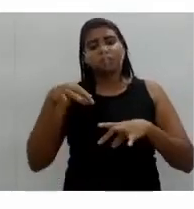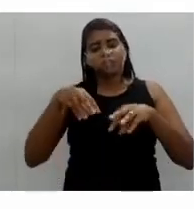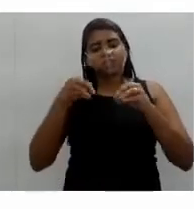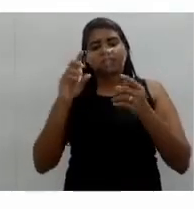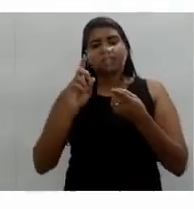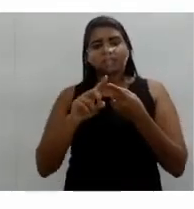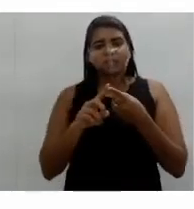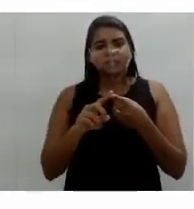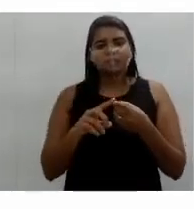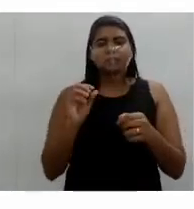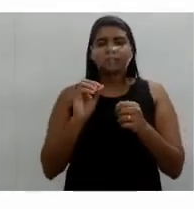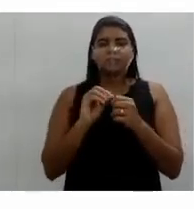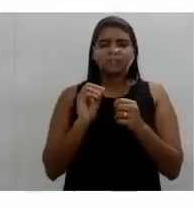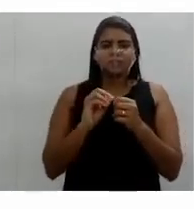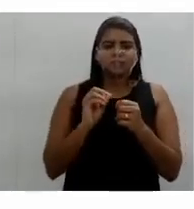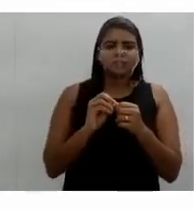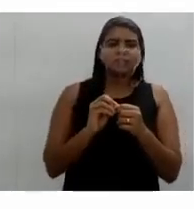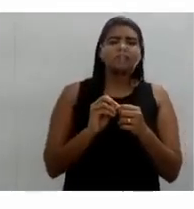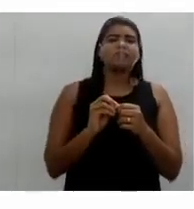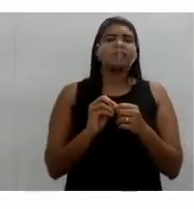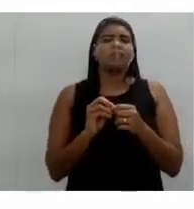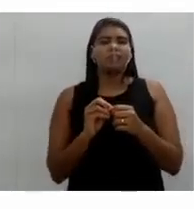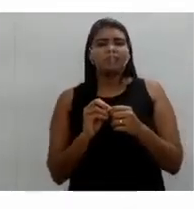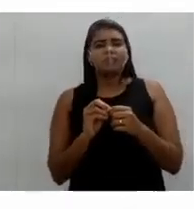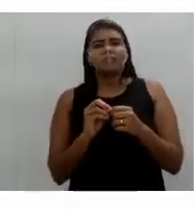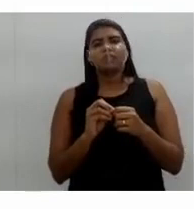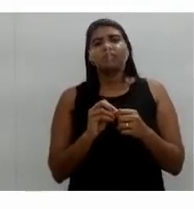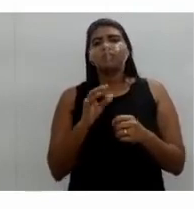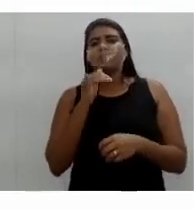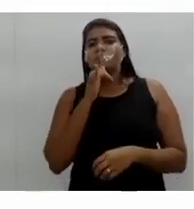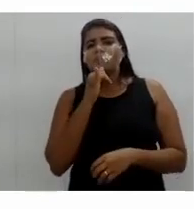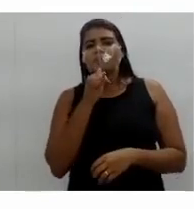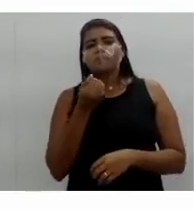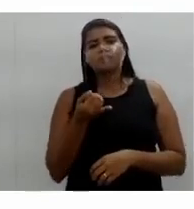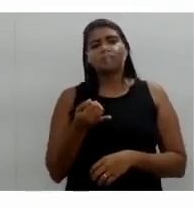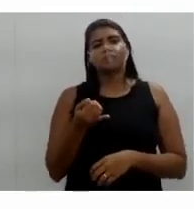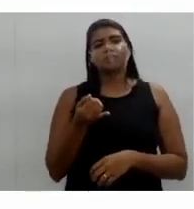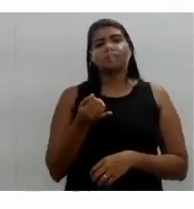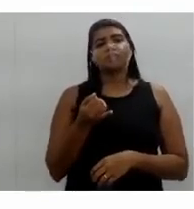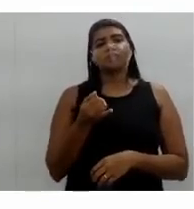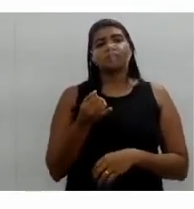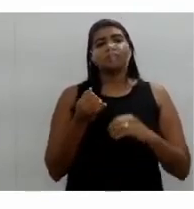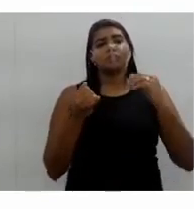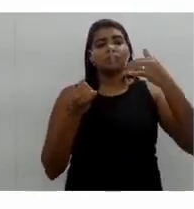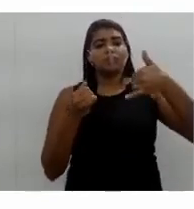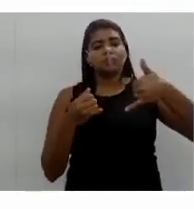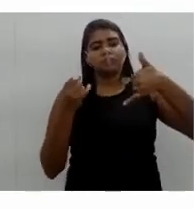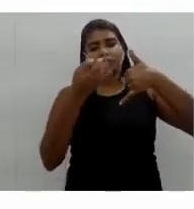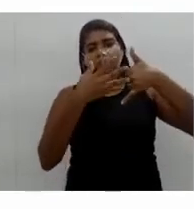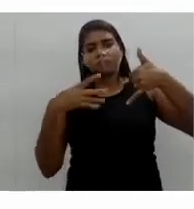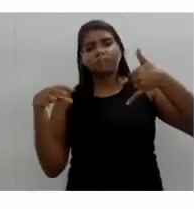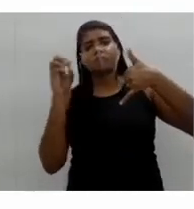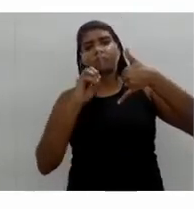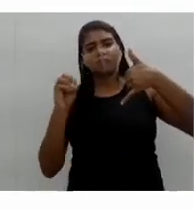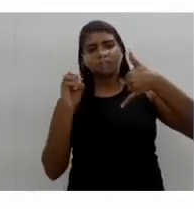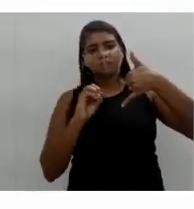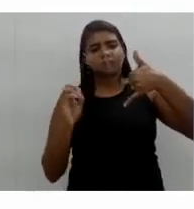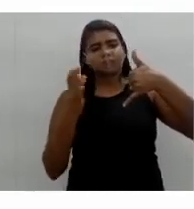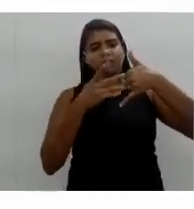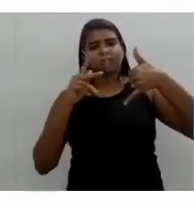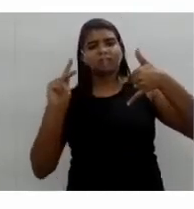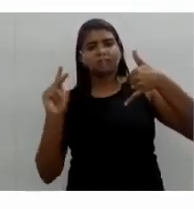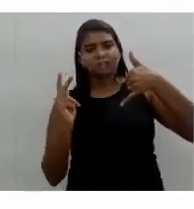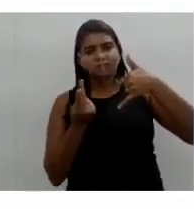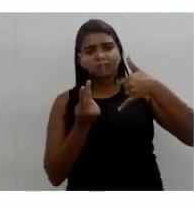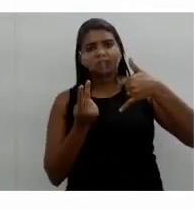parte, é constituída, a atmosfera da Terra, né, é constituída por oxigênio e nitrogênio. É importante